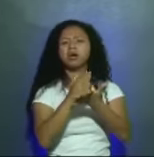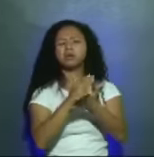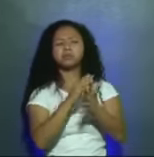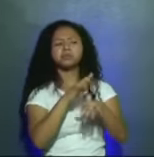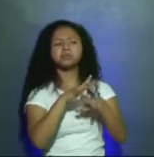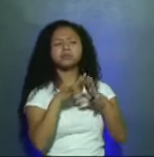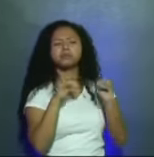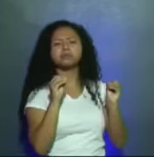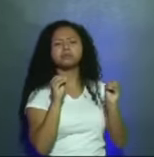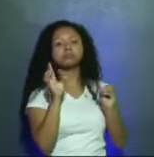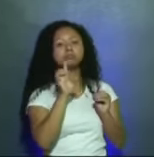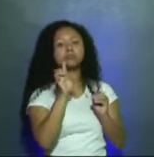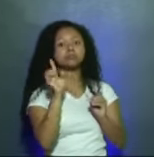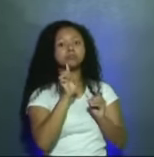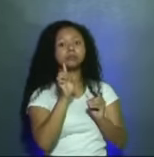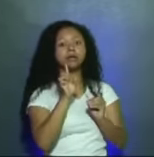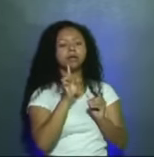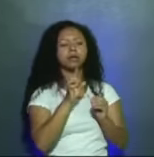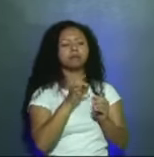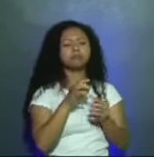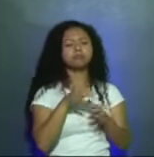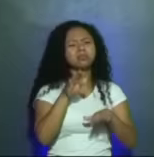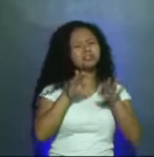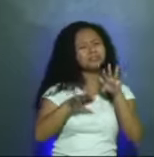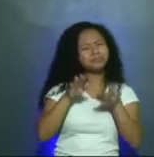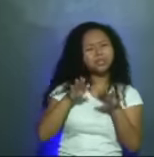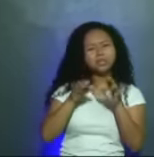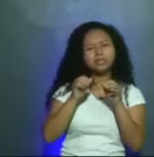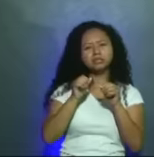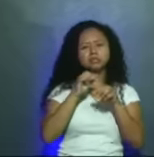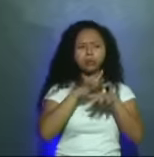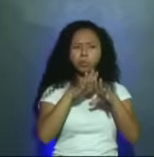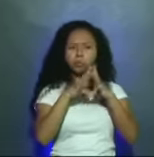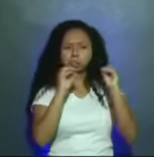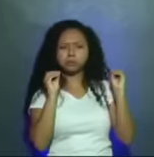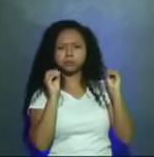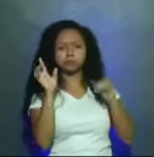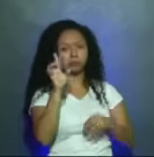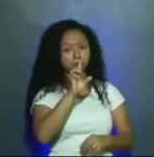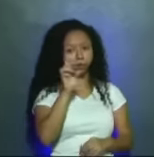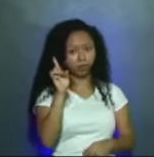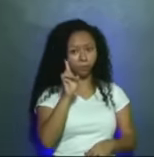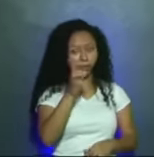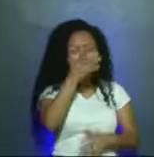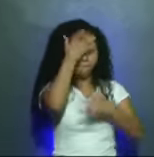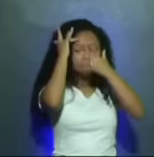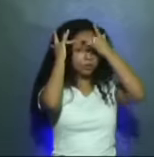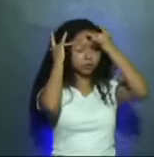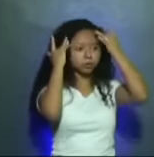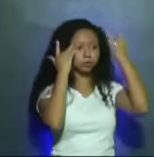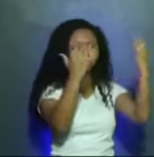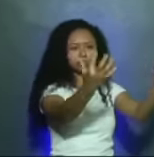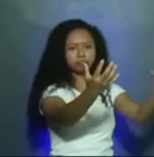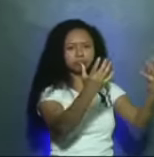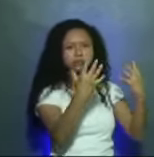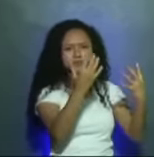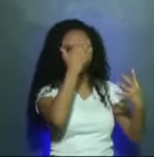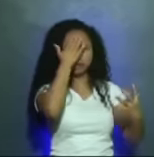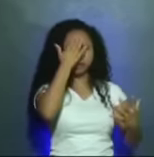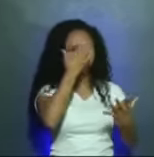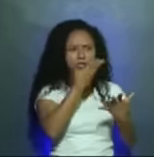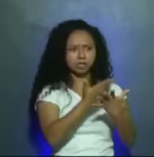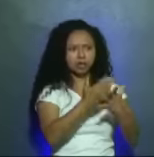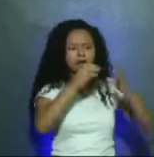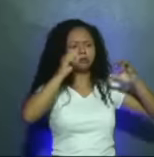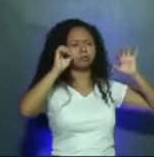Não. Talvez vão ficar curados? Não. Os que crerem, o quê? Imporão as